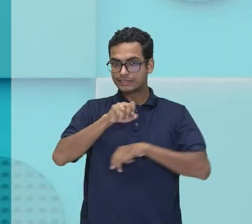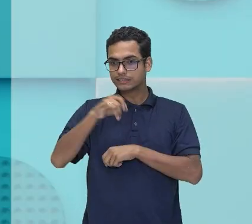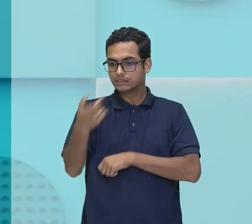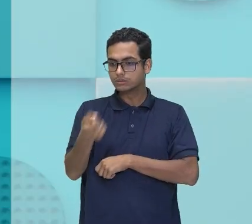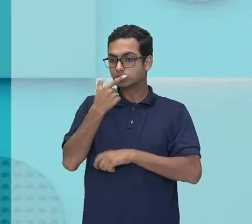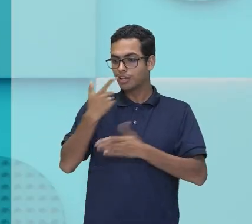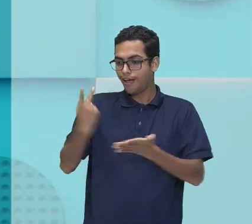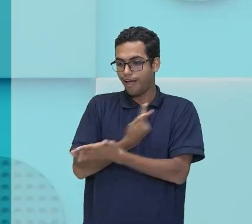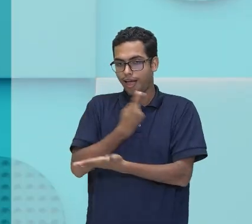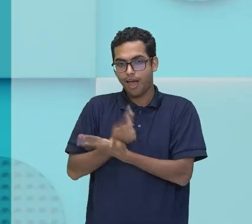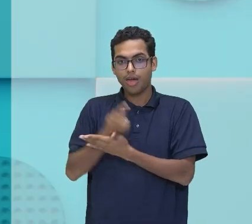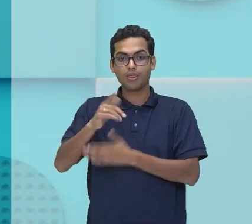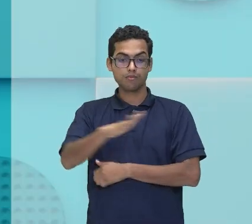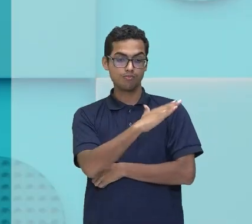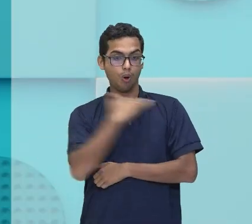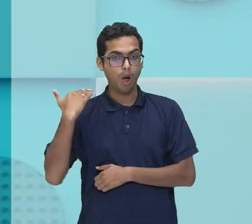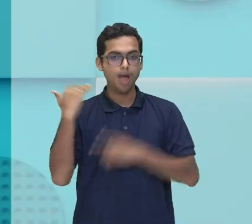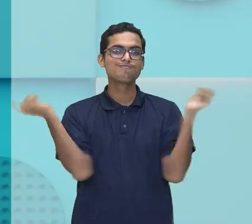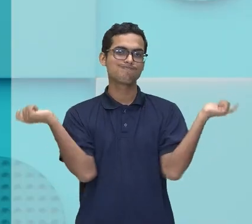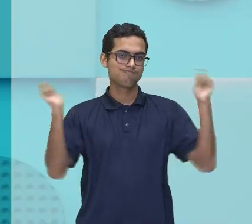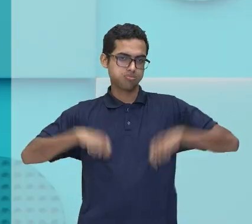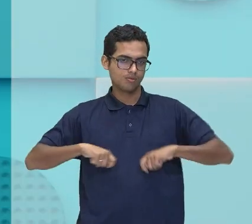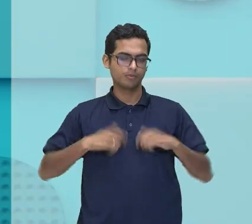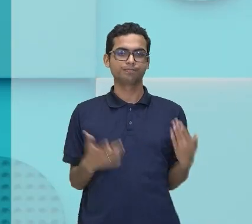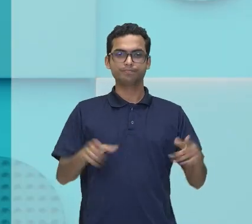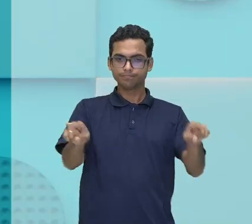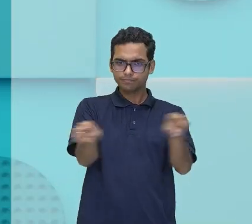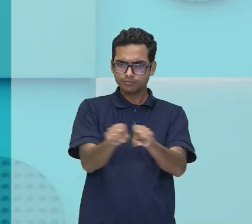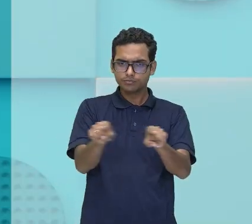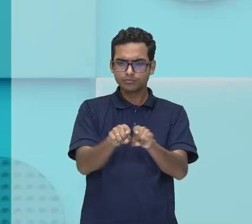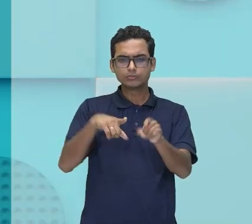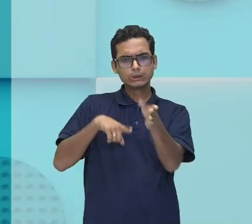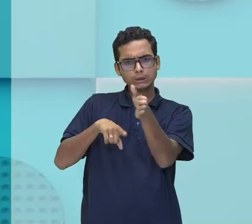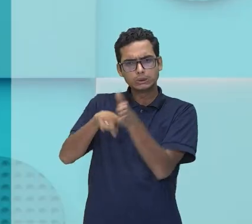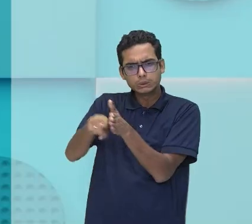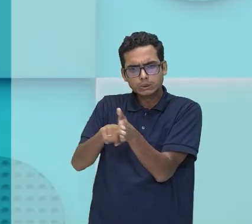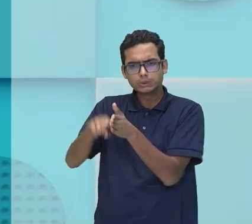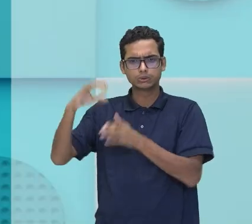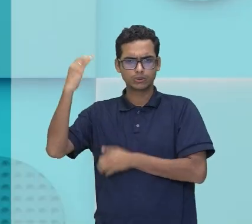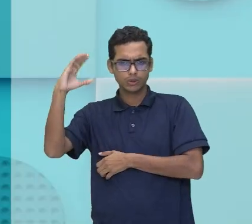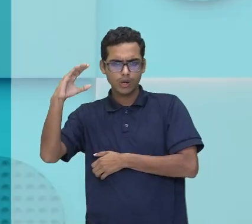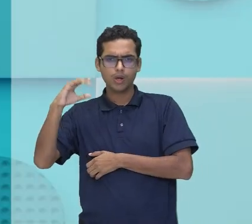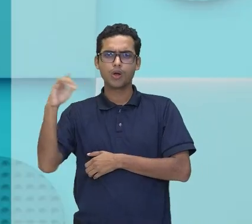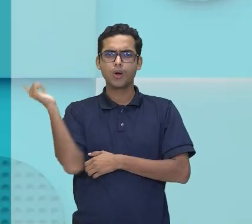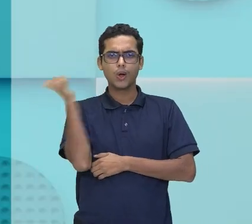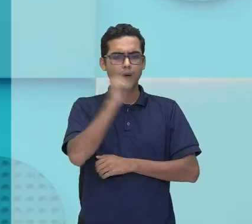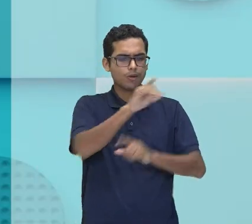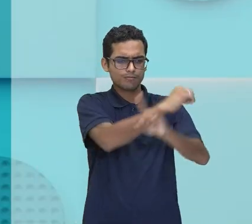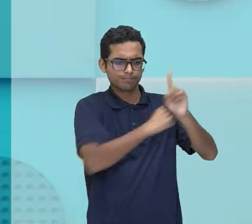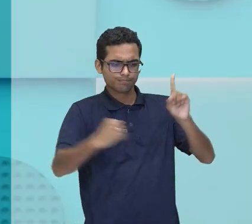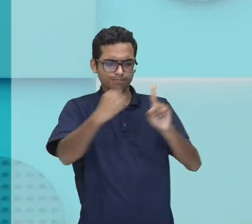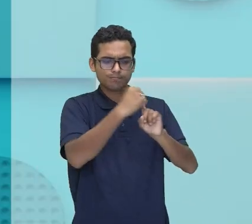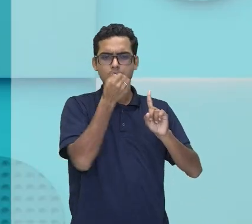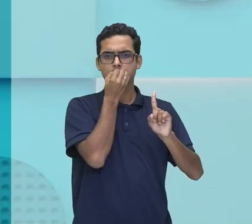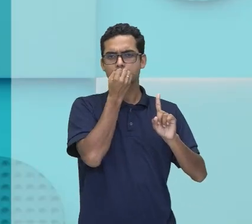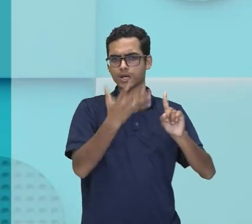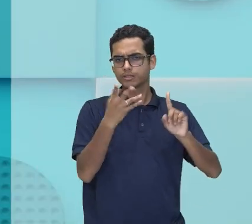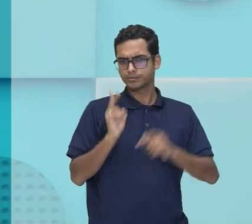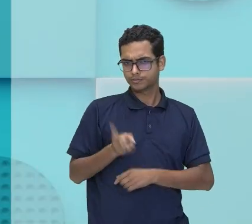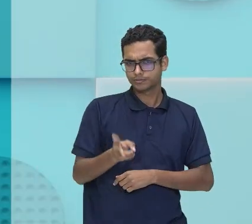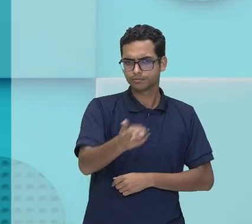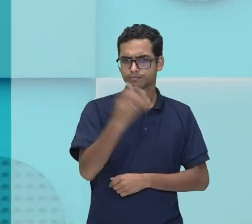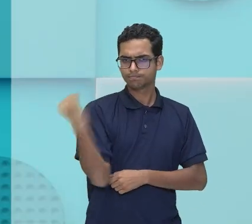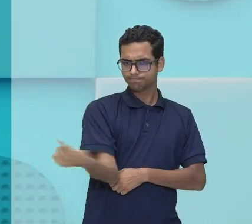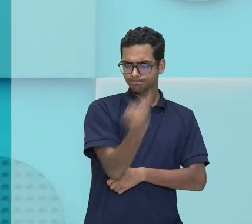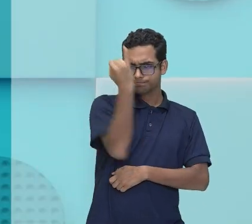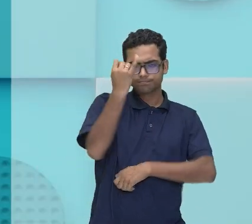da ciência, através de pessoas que decidiram pesquisar para o bem de uma sociedade. E a partir do